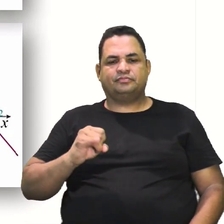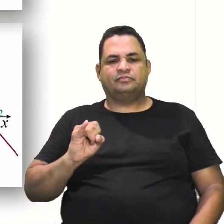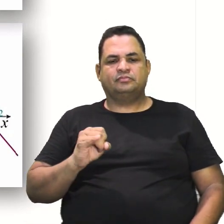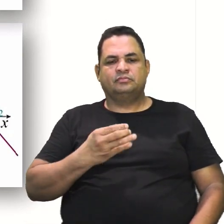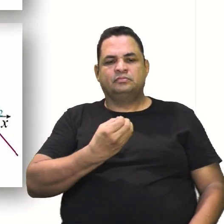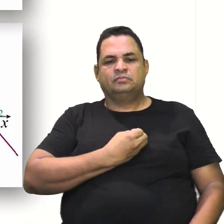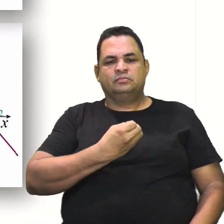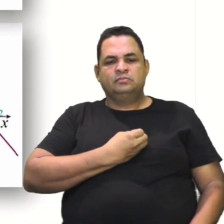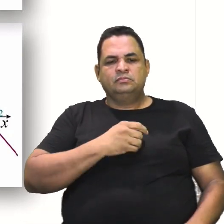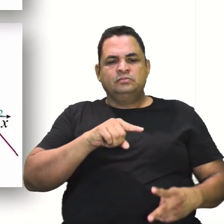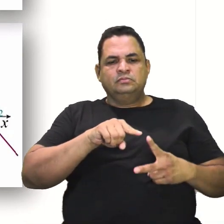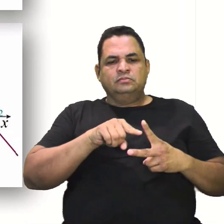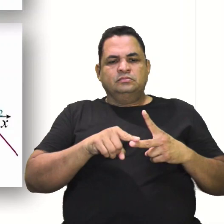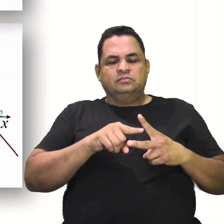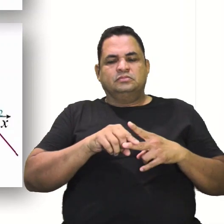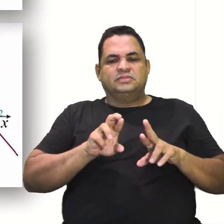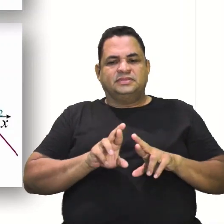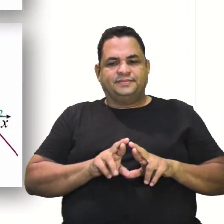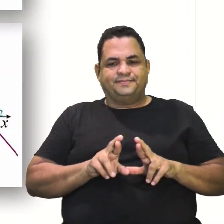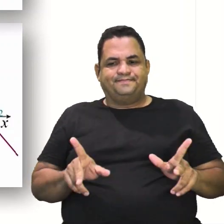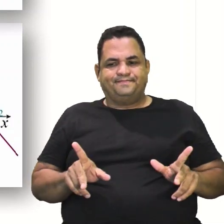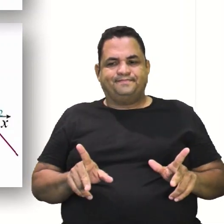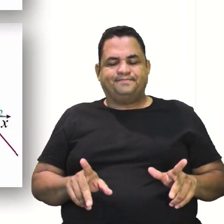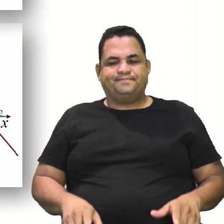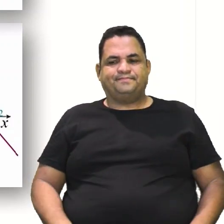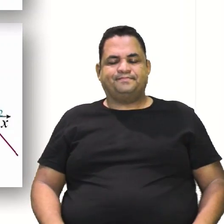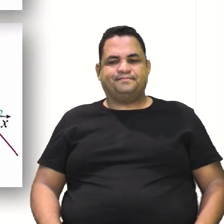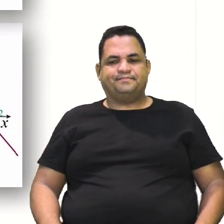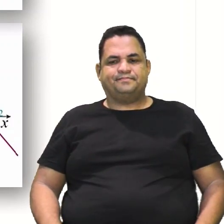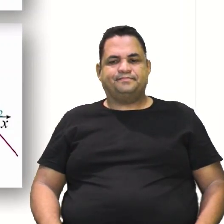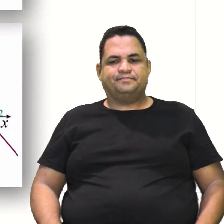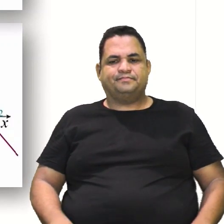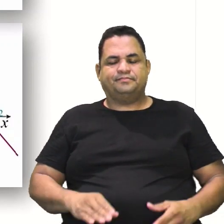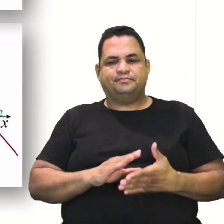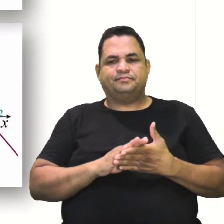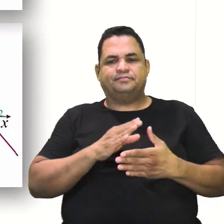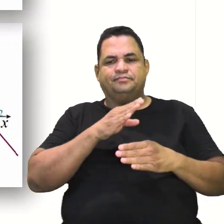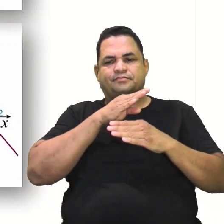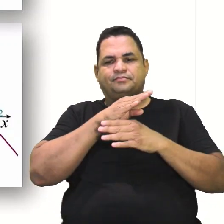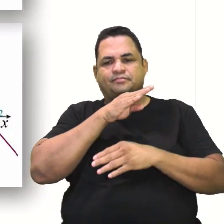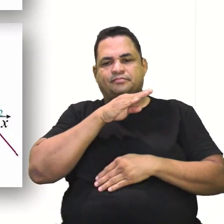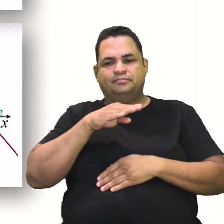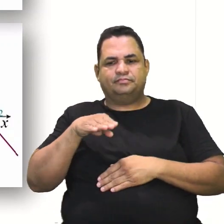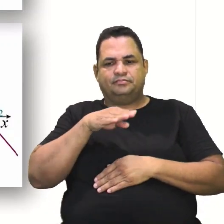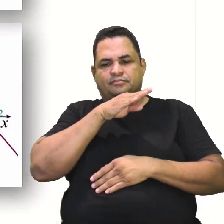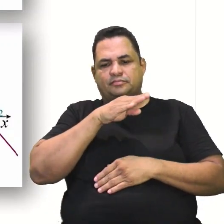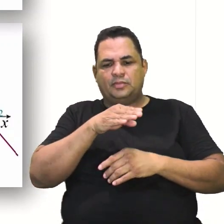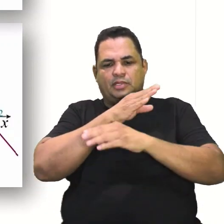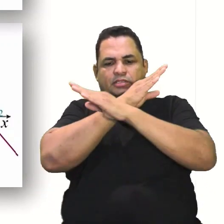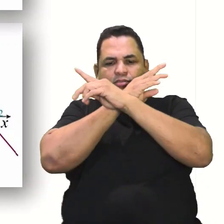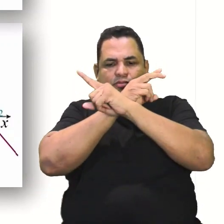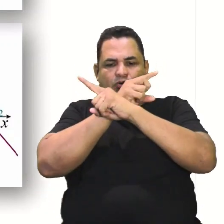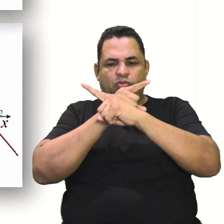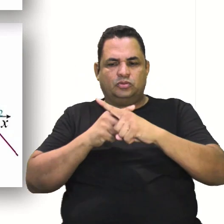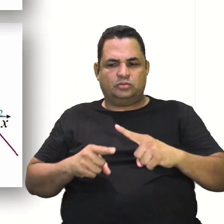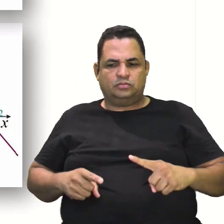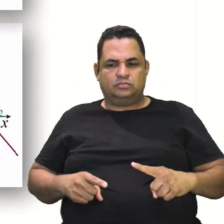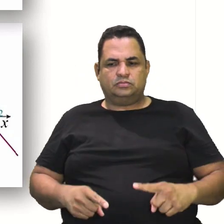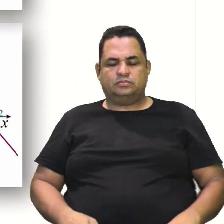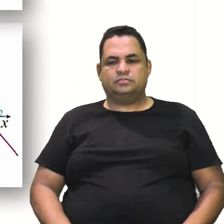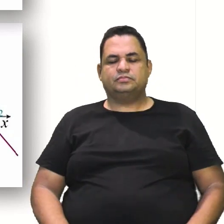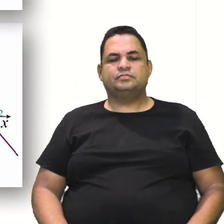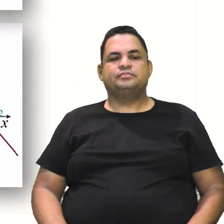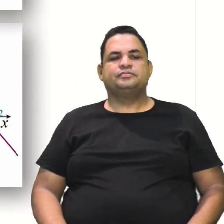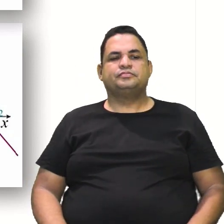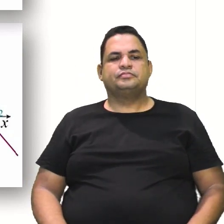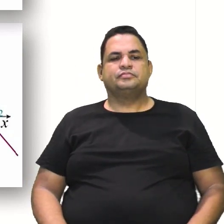o coeficiente angular for diferente, essas retas são chamadas de retas concorrentes. Muito bem.